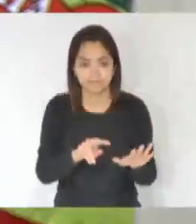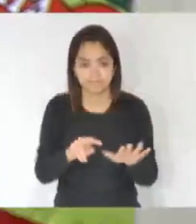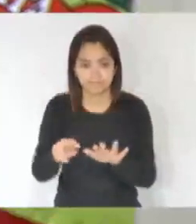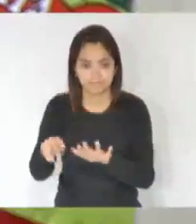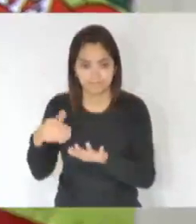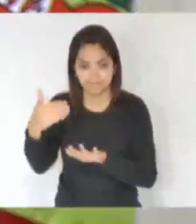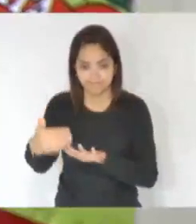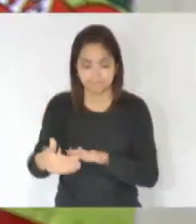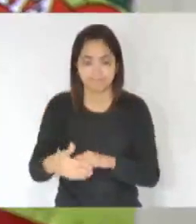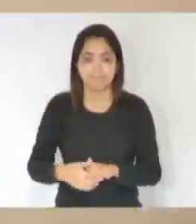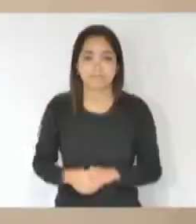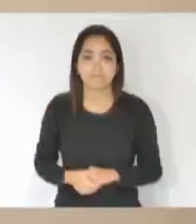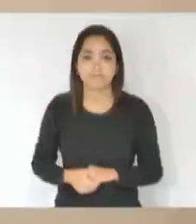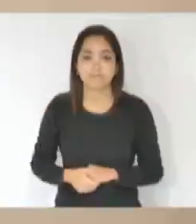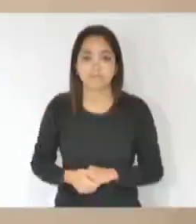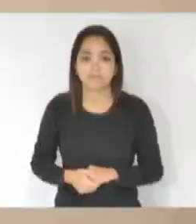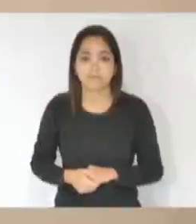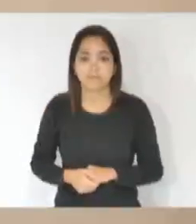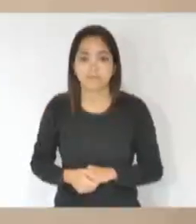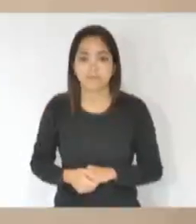vindoura. Obrigada, senhor presidente.